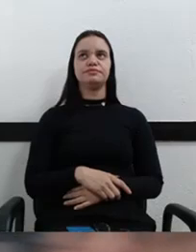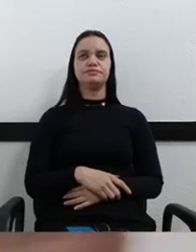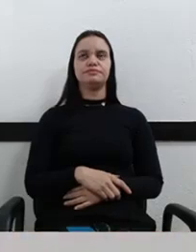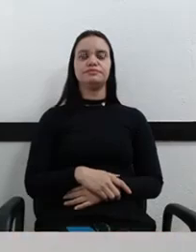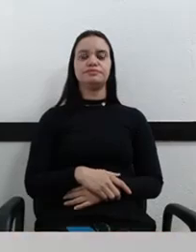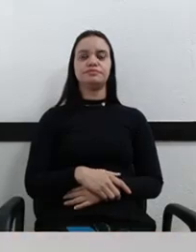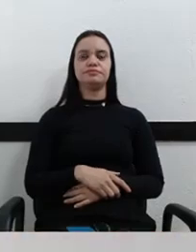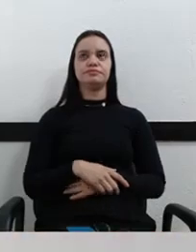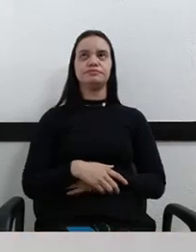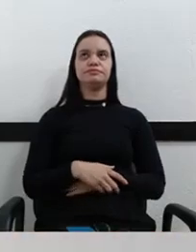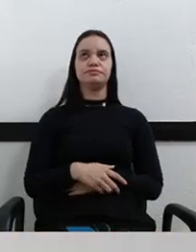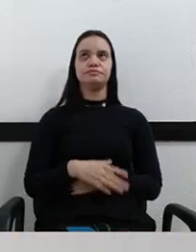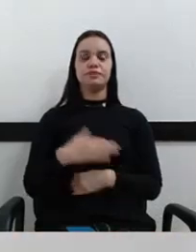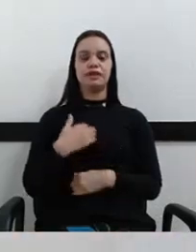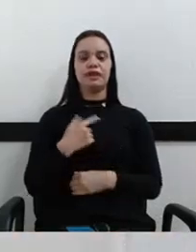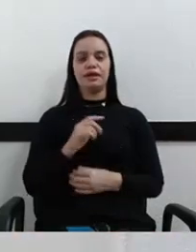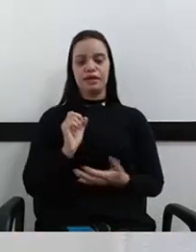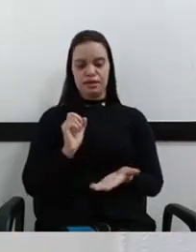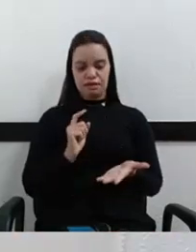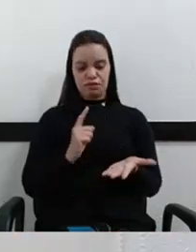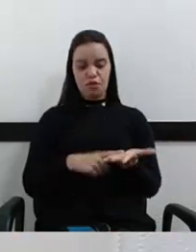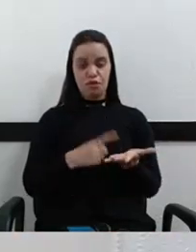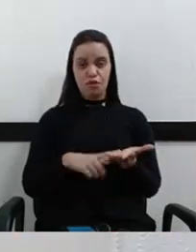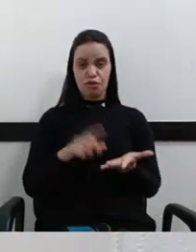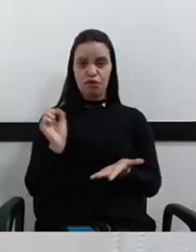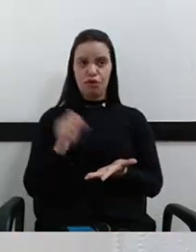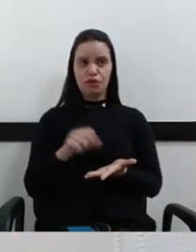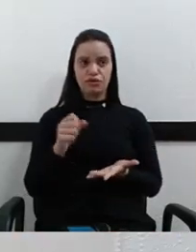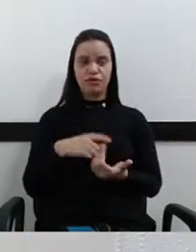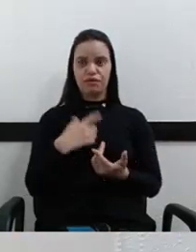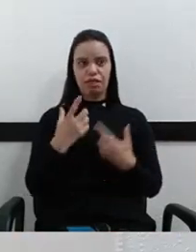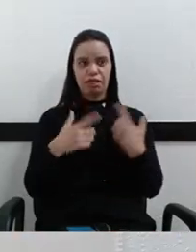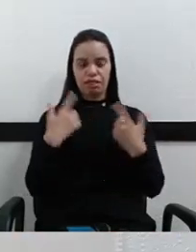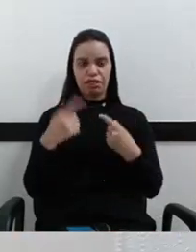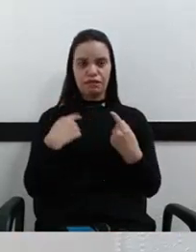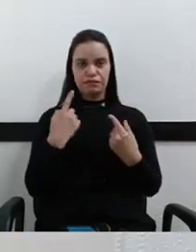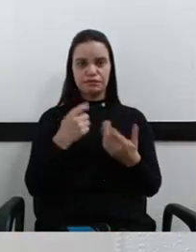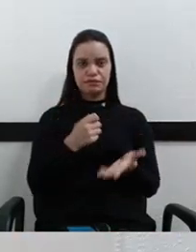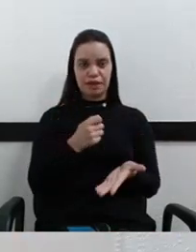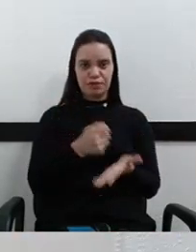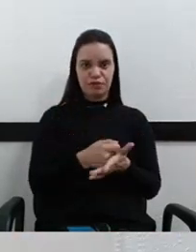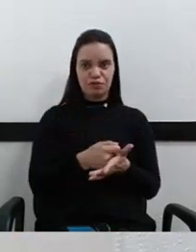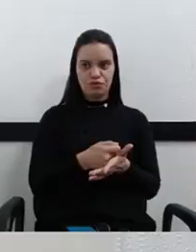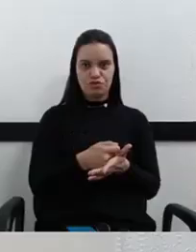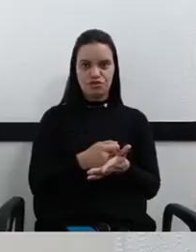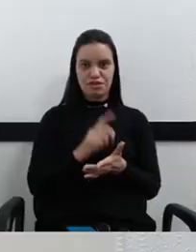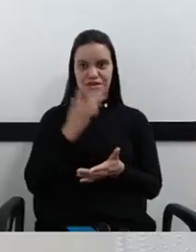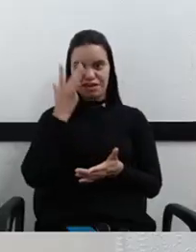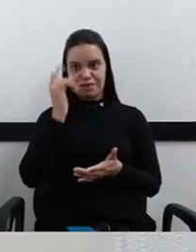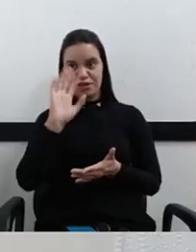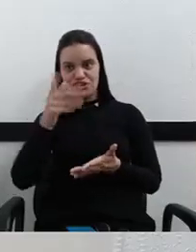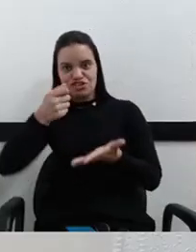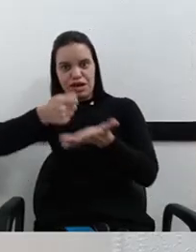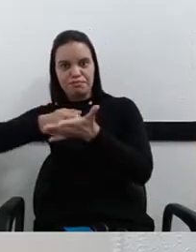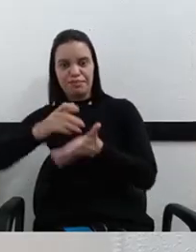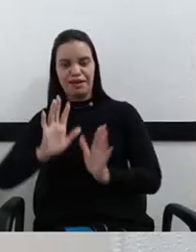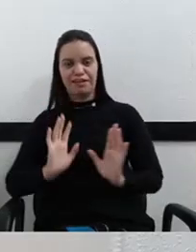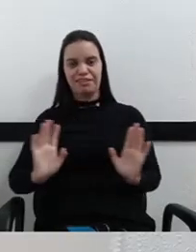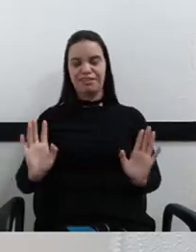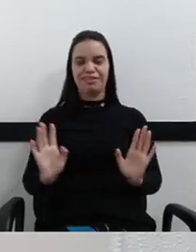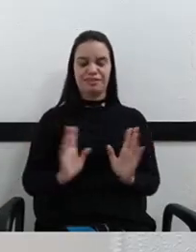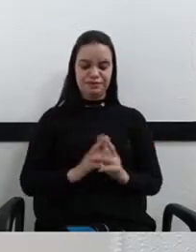sendo bem franco contigo, eu até concordo com isso, porque seria muito maluco, né? A gente aprovar um negócio hoje e pagar amanhã. Isso é muito, assim, muito incomum,